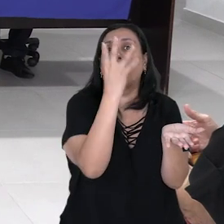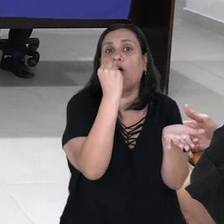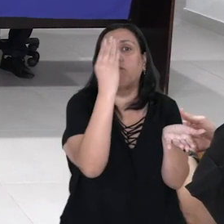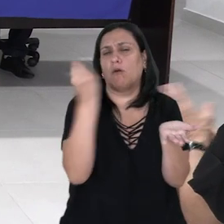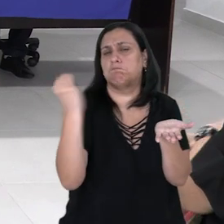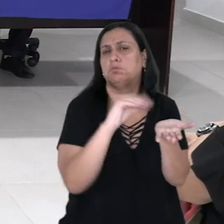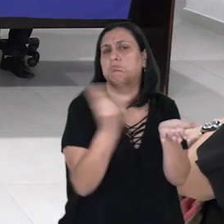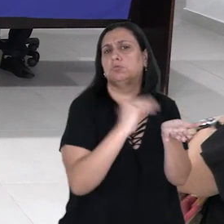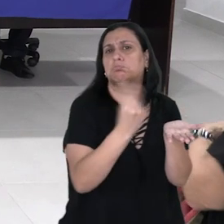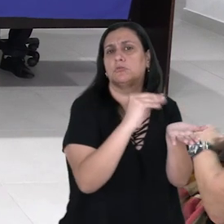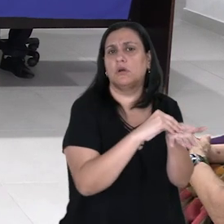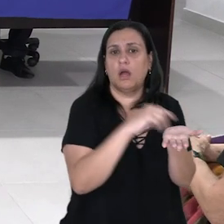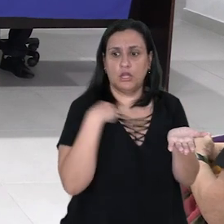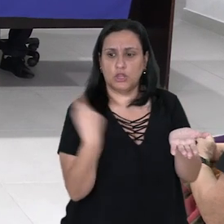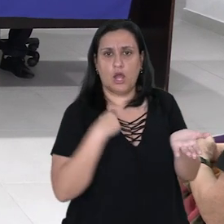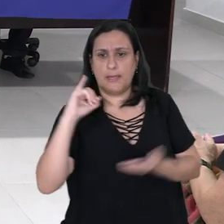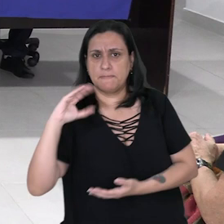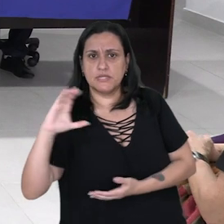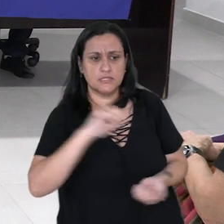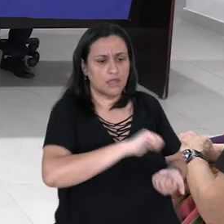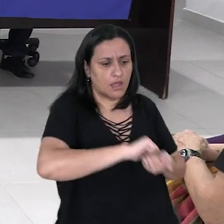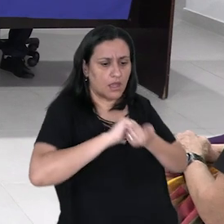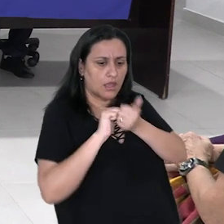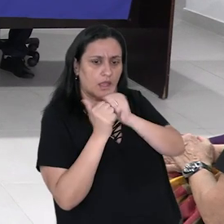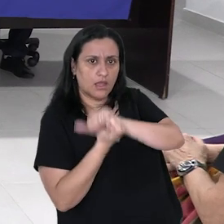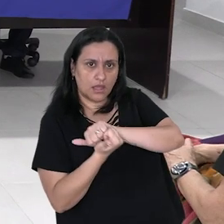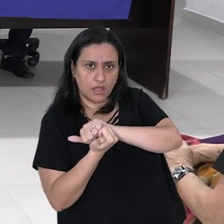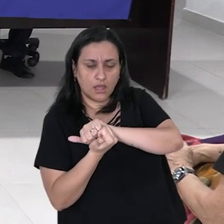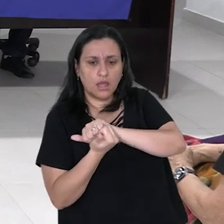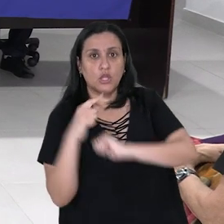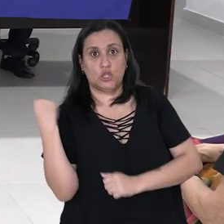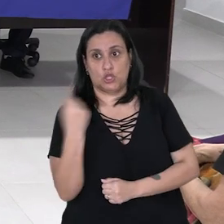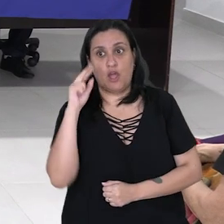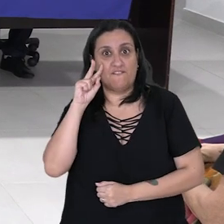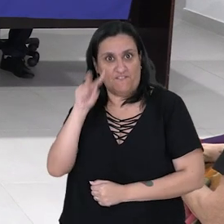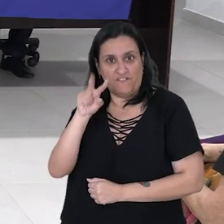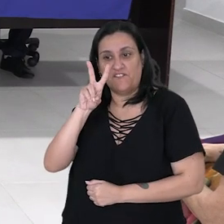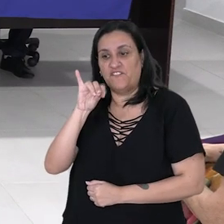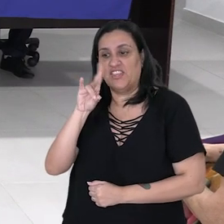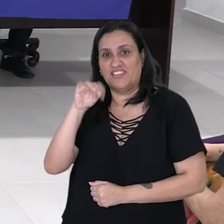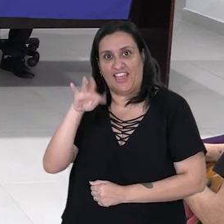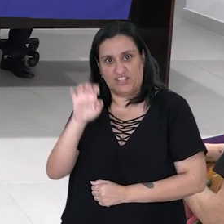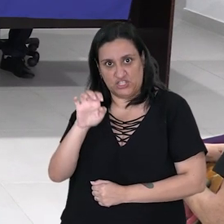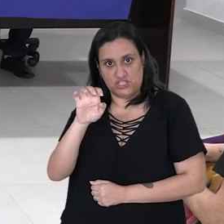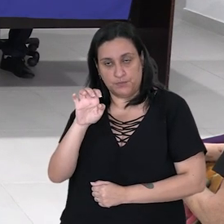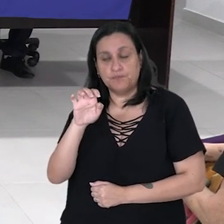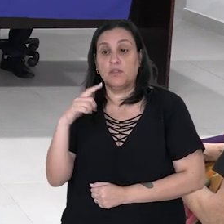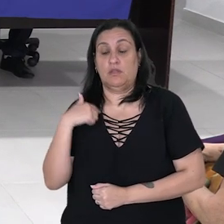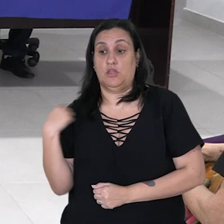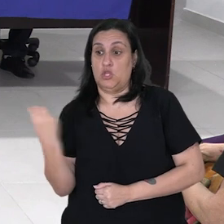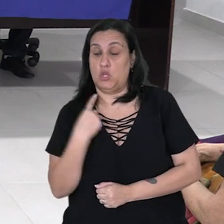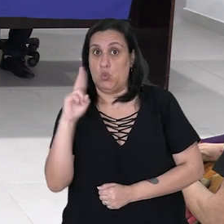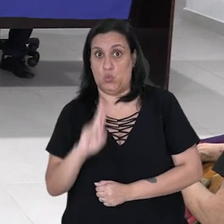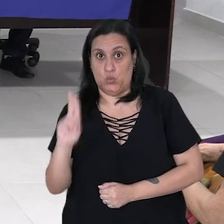né? Que pra gente, a gente chama de vidente, tá? Todo mundo que enxerga é vidente, é o termo que a gente